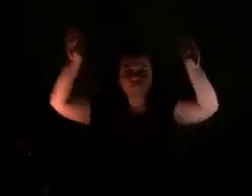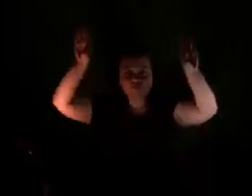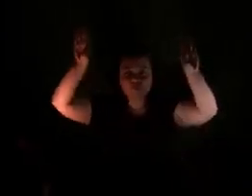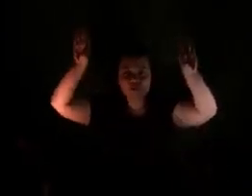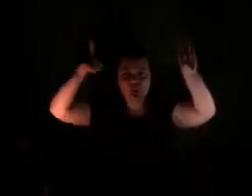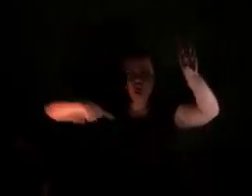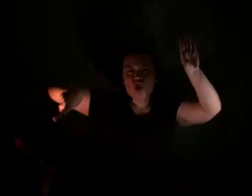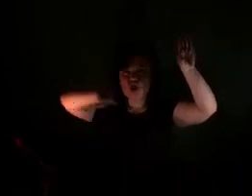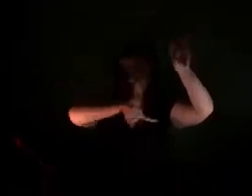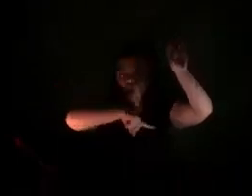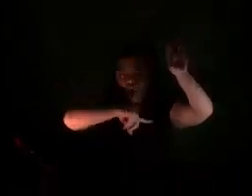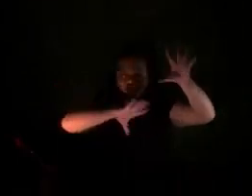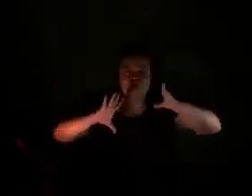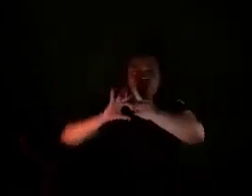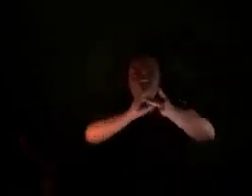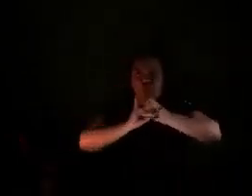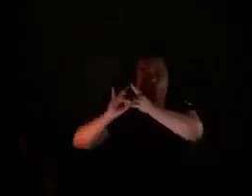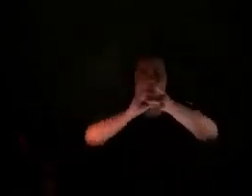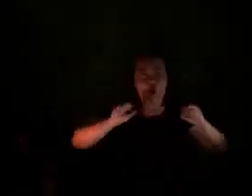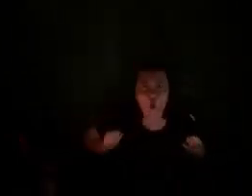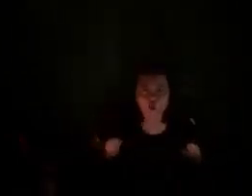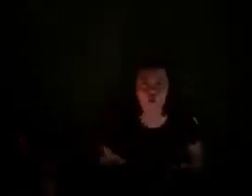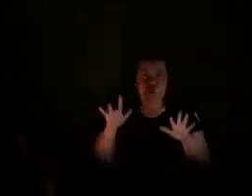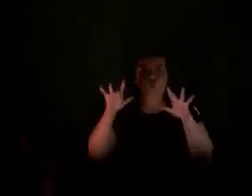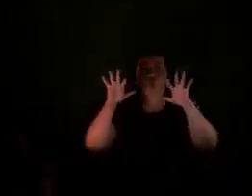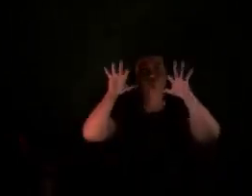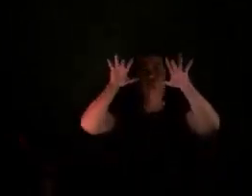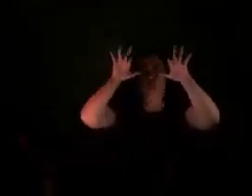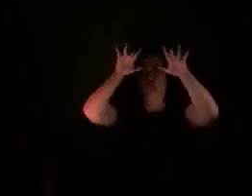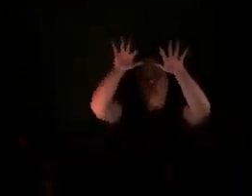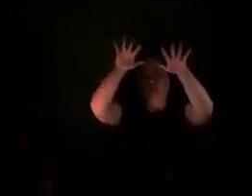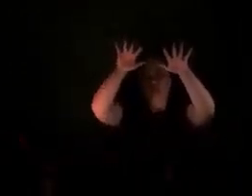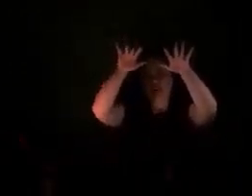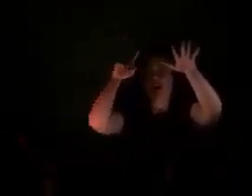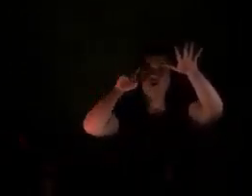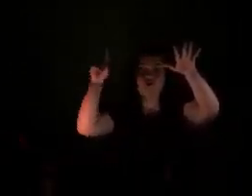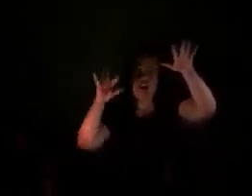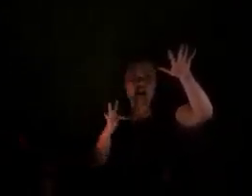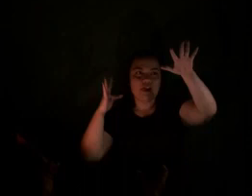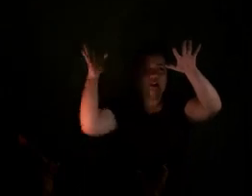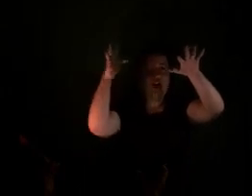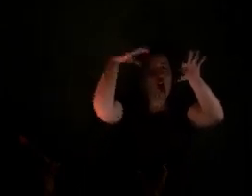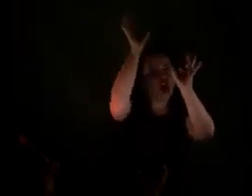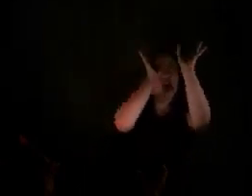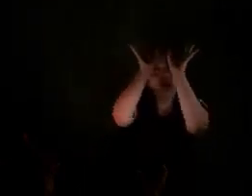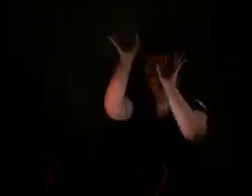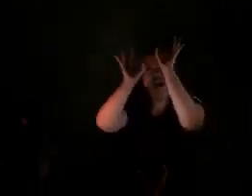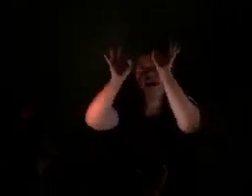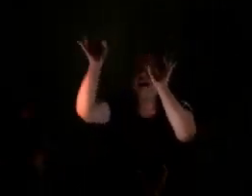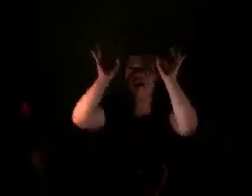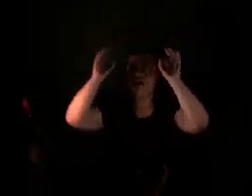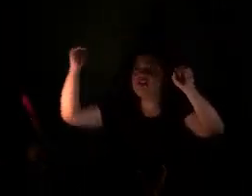vou-lo teria dito: vou preparar-vos lugar. E quando eu for e vos preparar lugar,